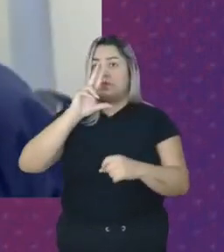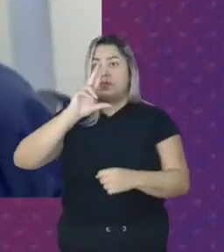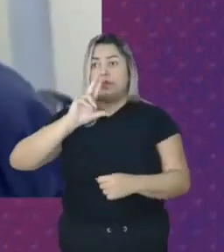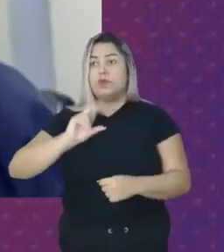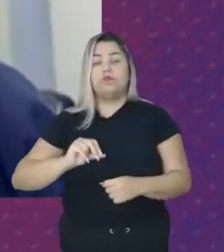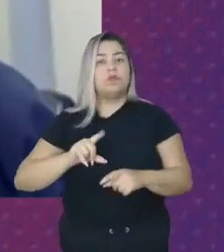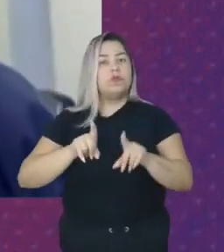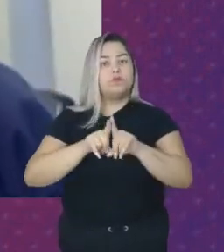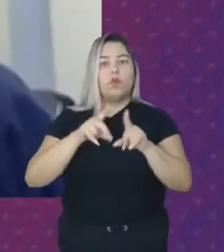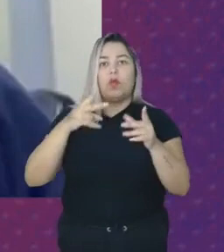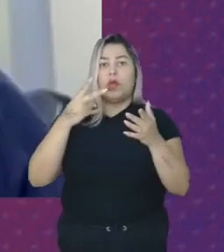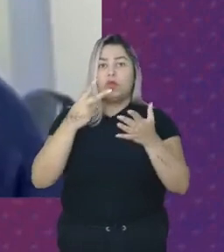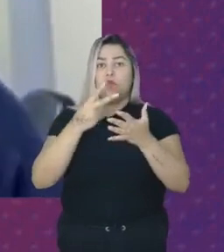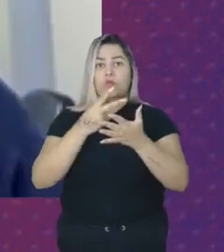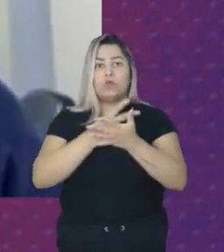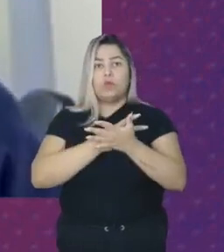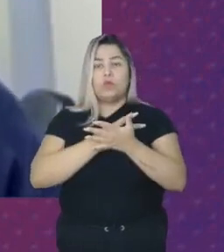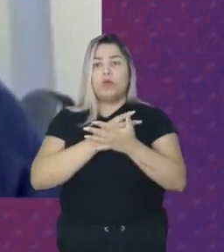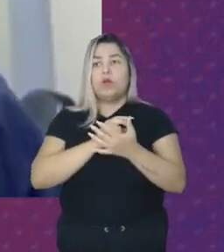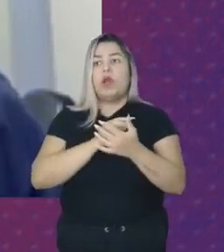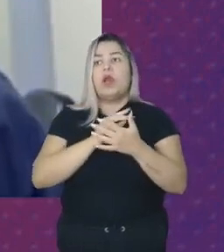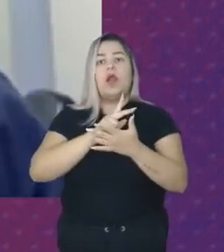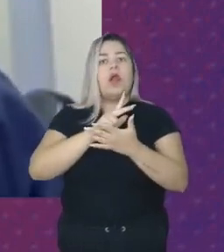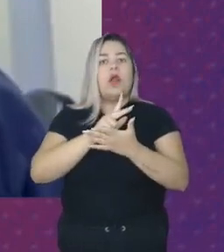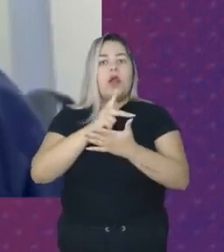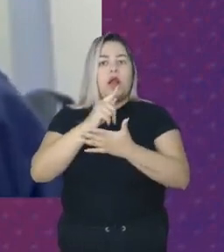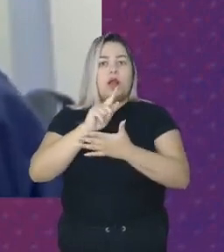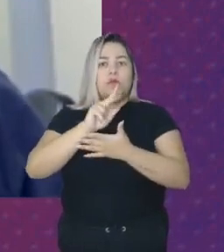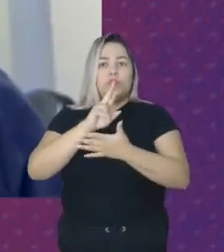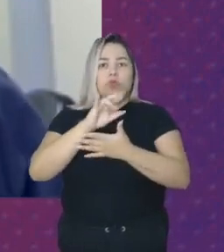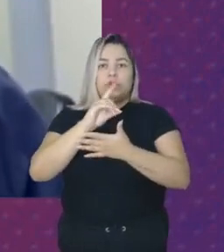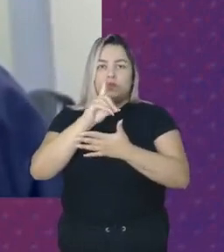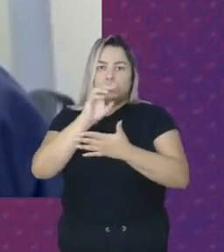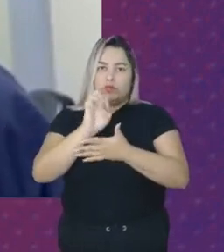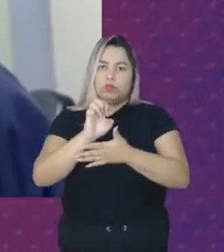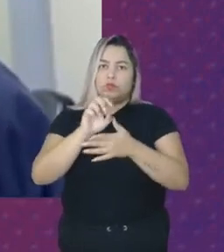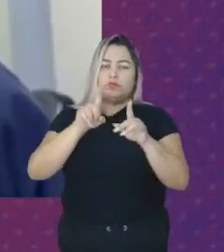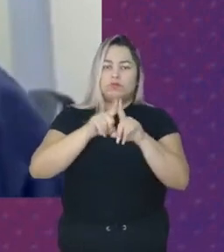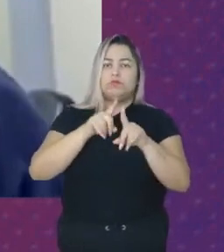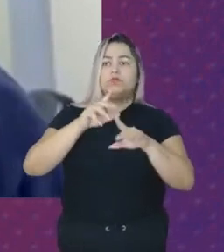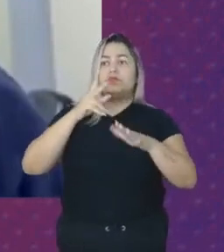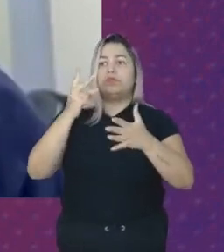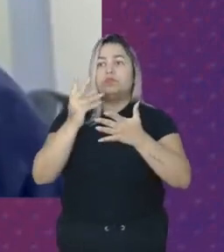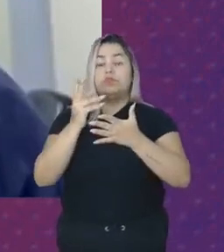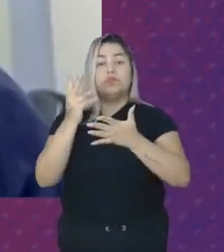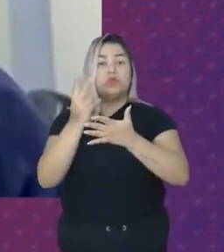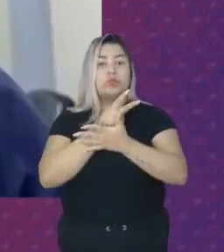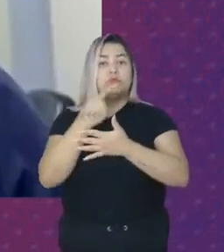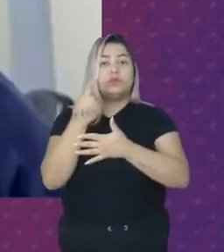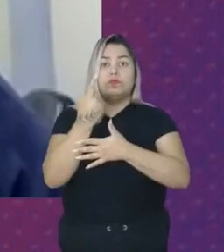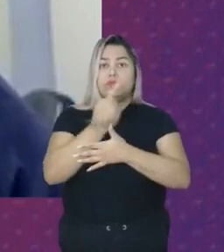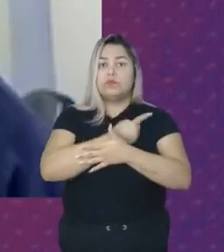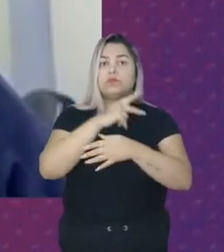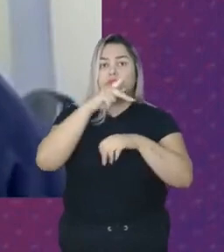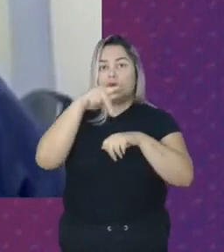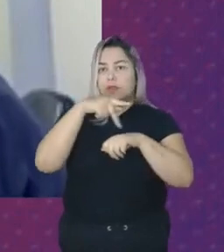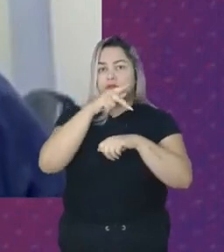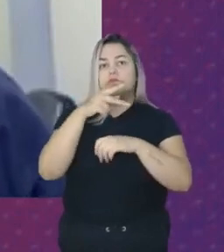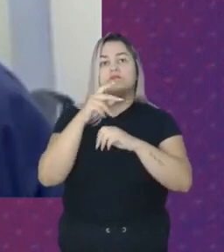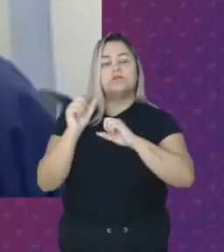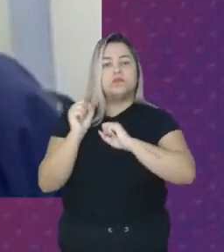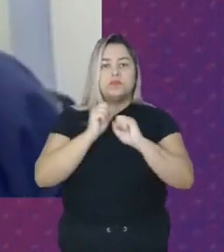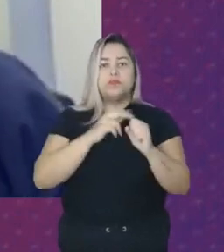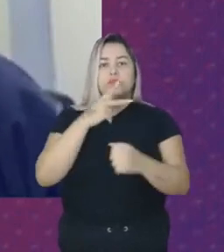leva em consideração a pluralidade de sujeitos e de situações que nós temos no nosso país. Posso dizer do